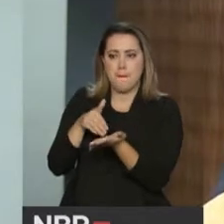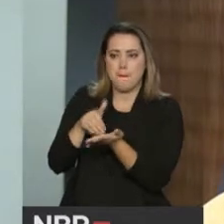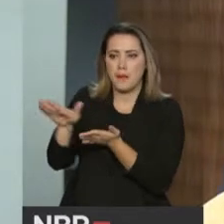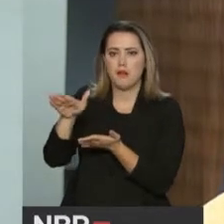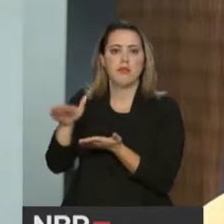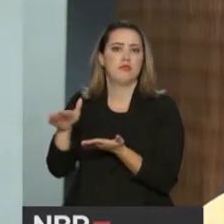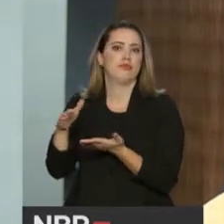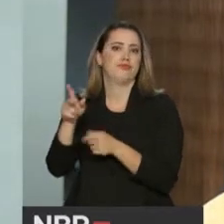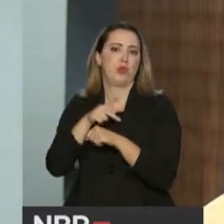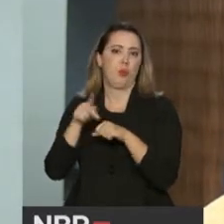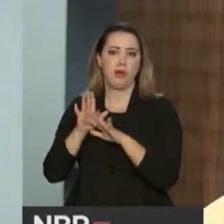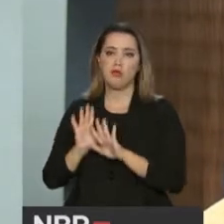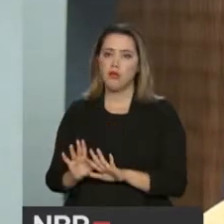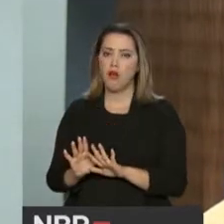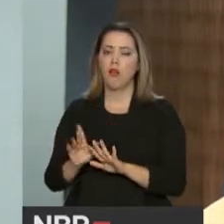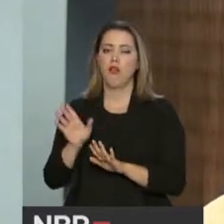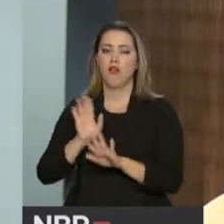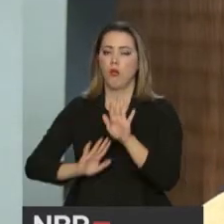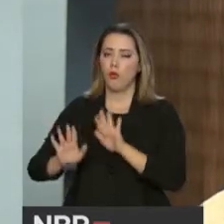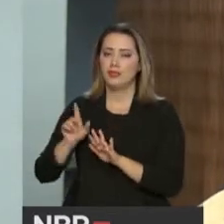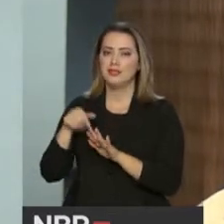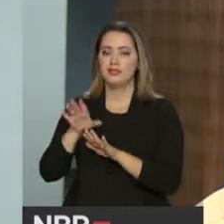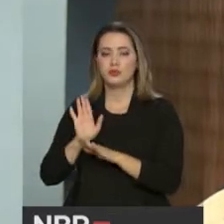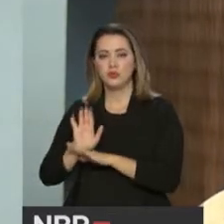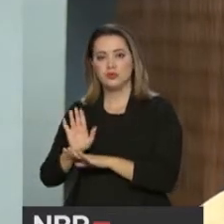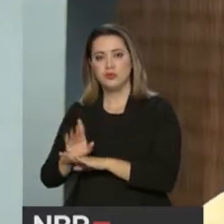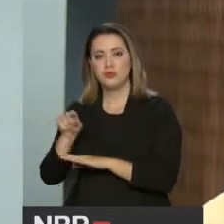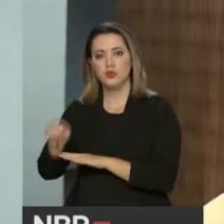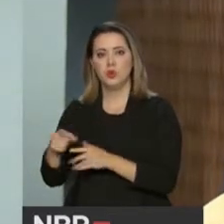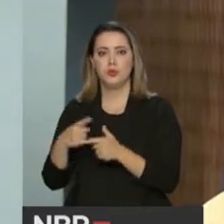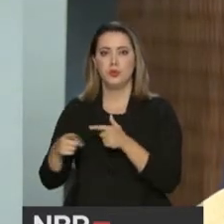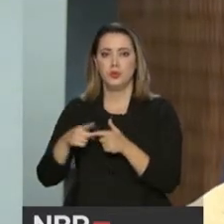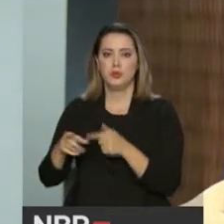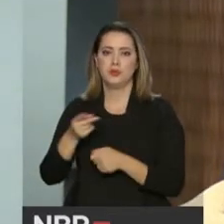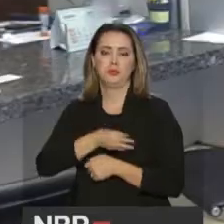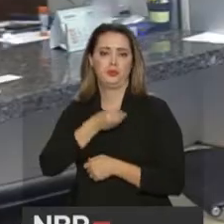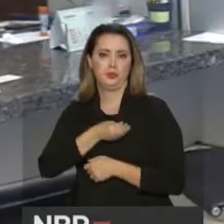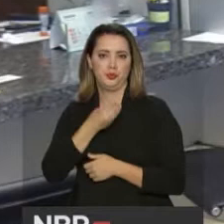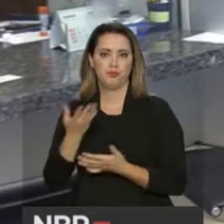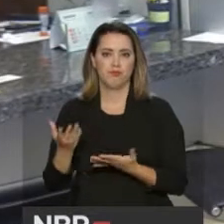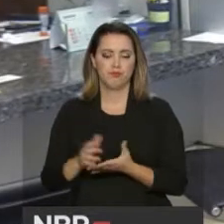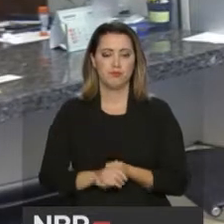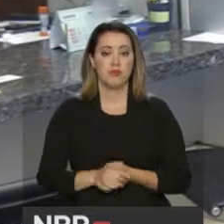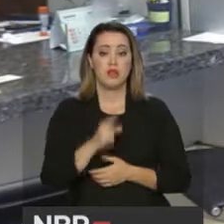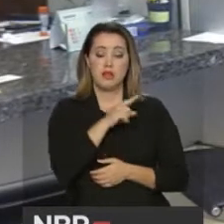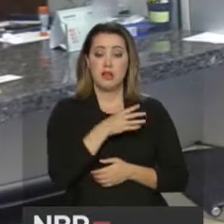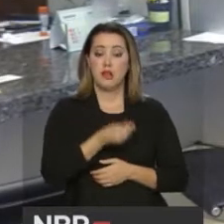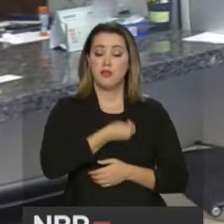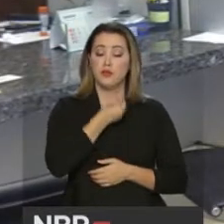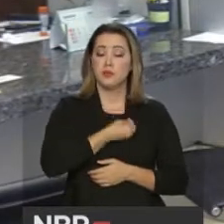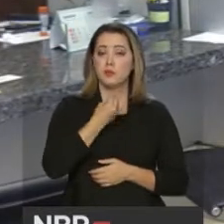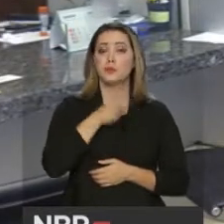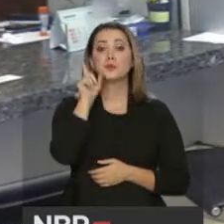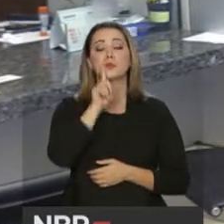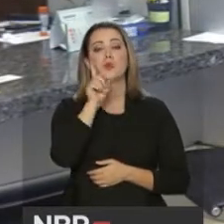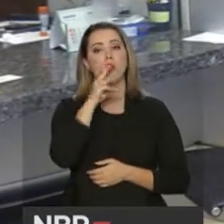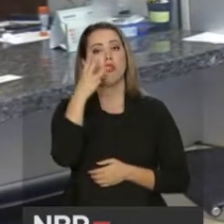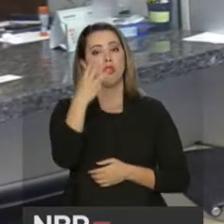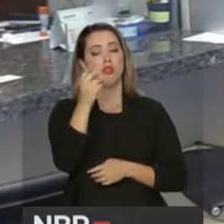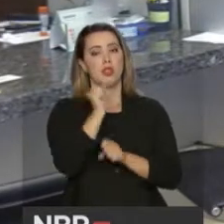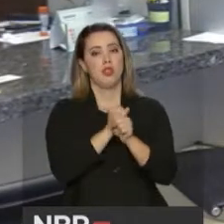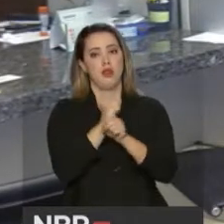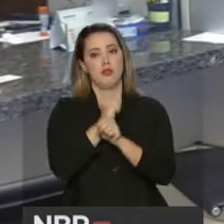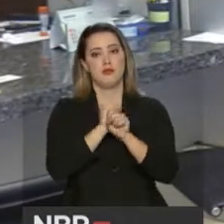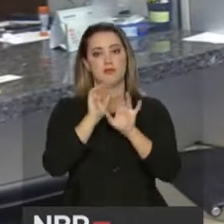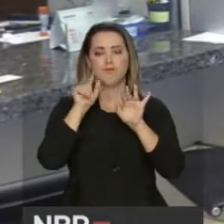ser deportadas ou alguma coisa que afete a vida delas aqui. Patrícia mora nos Estados Unidos há